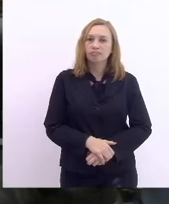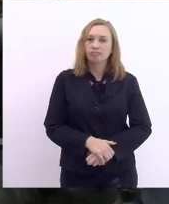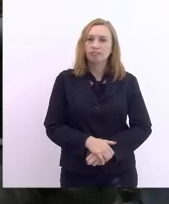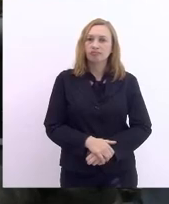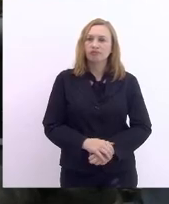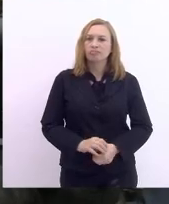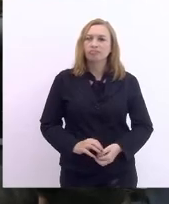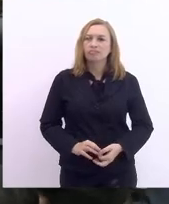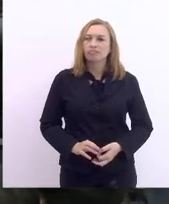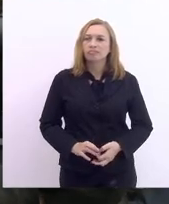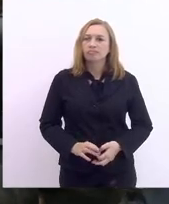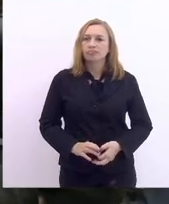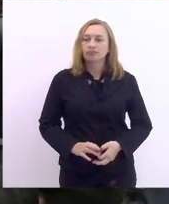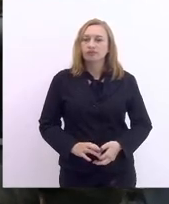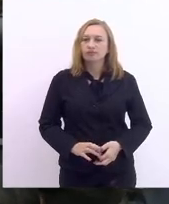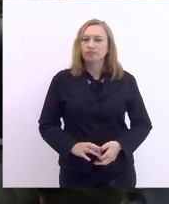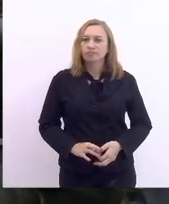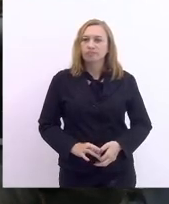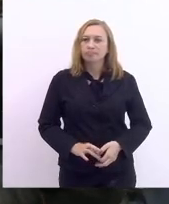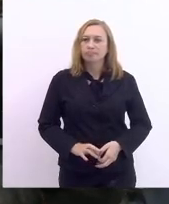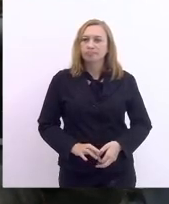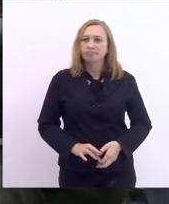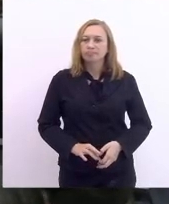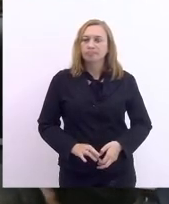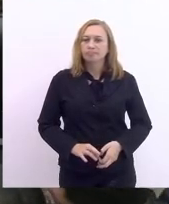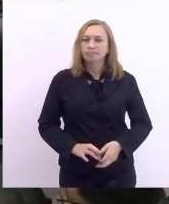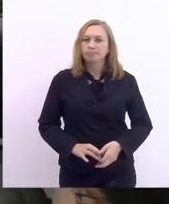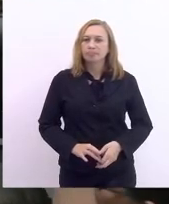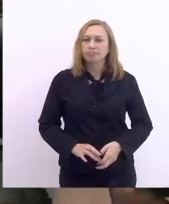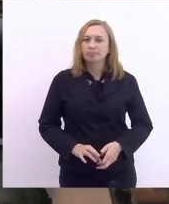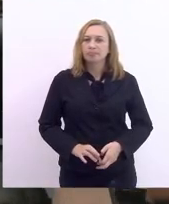E aí o